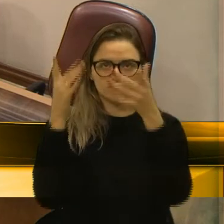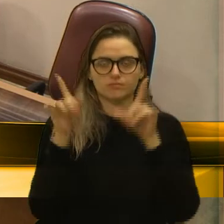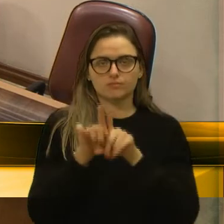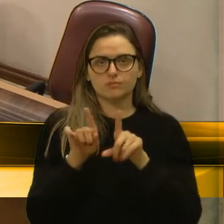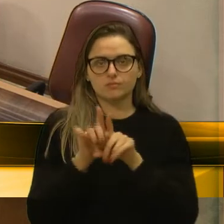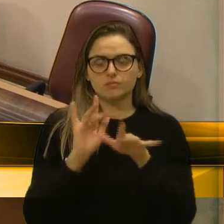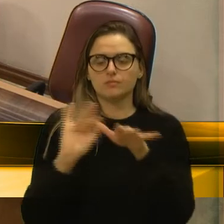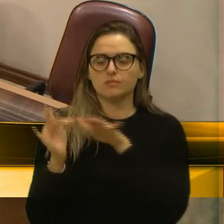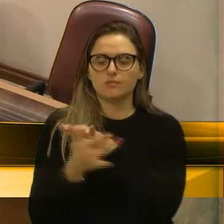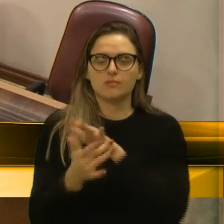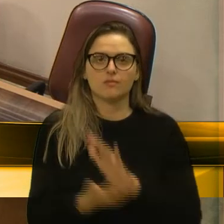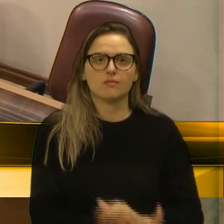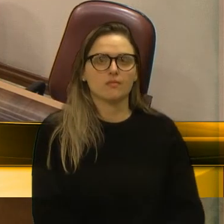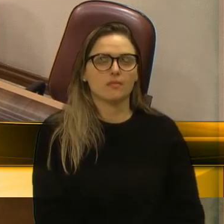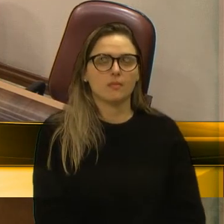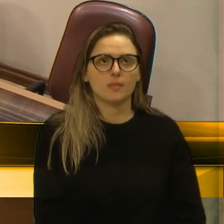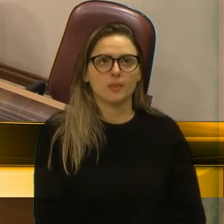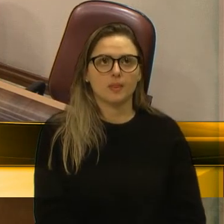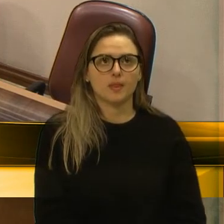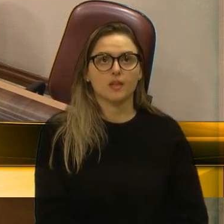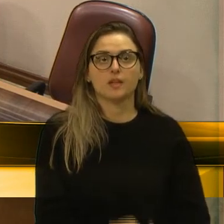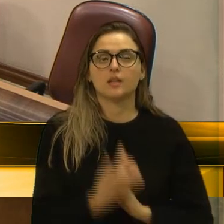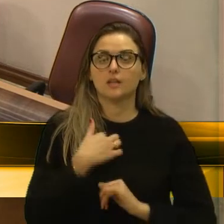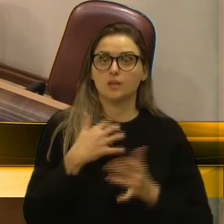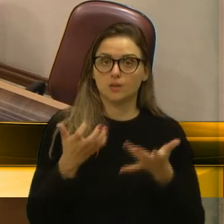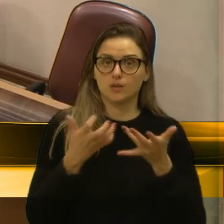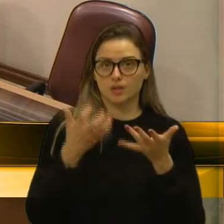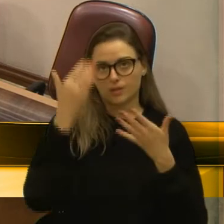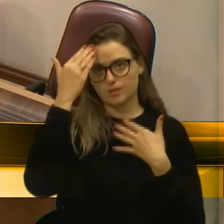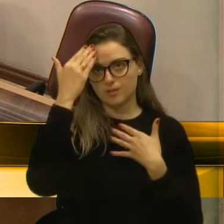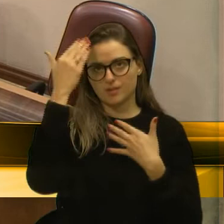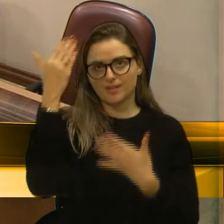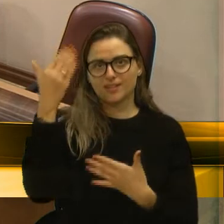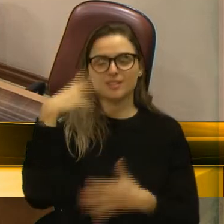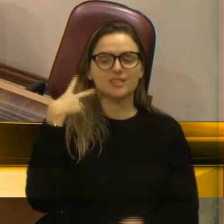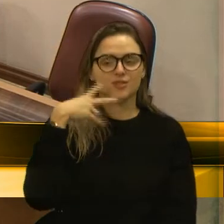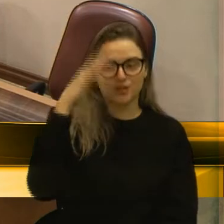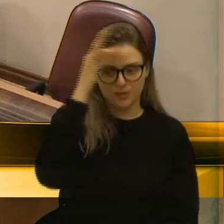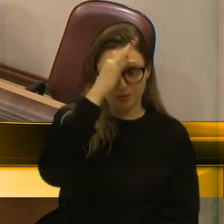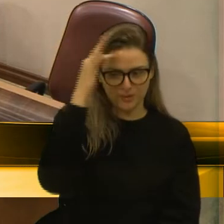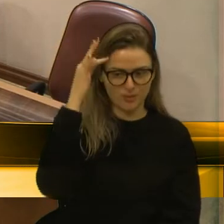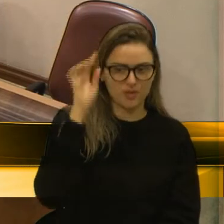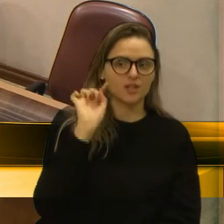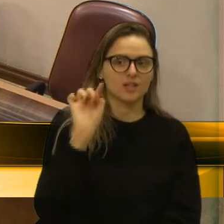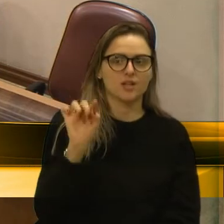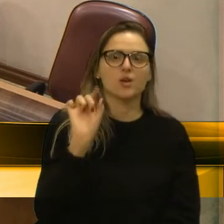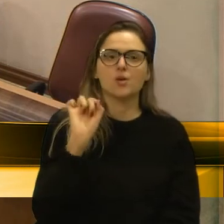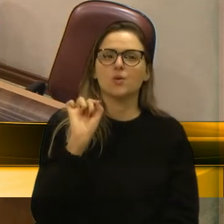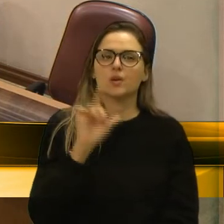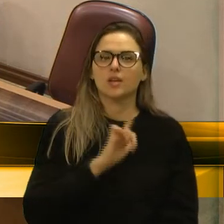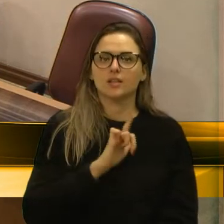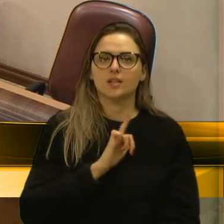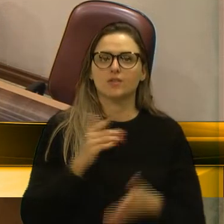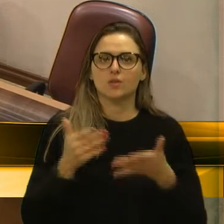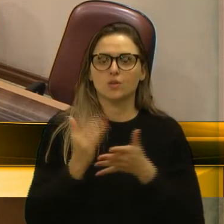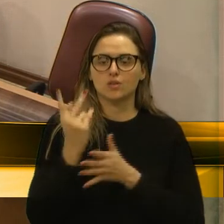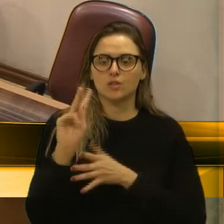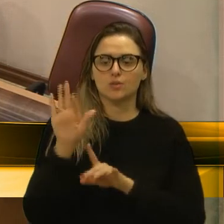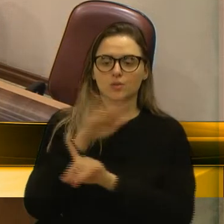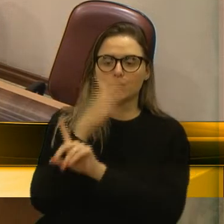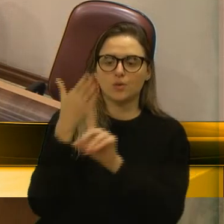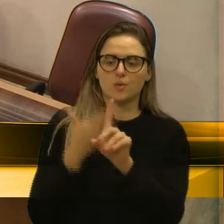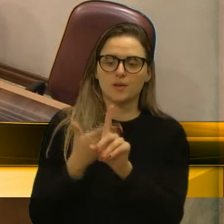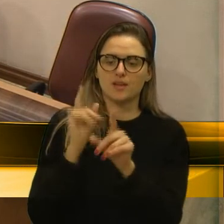redes sociais. Eu quero, de público, agradecer, vereador Toigo, o presente que a sua homenagem nos